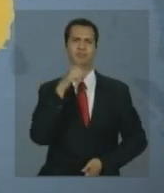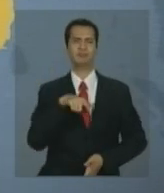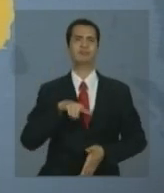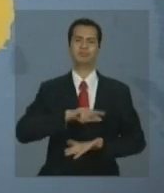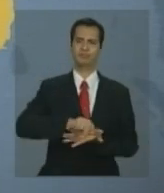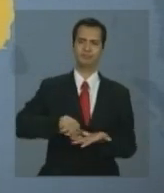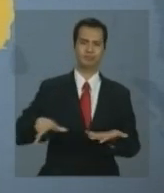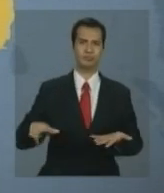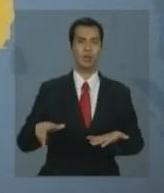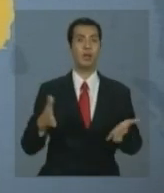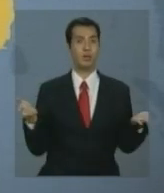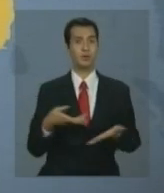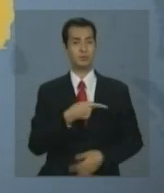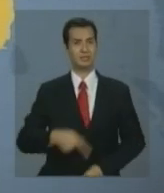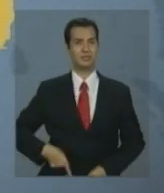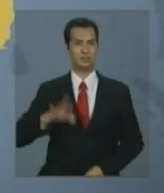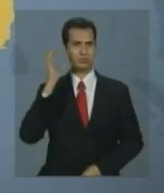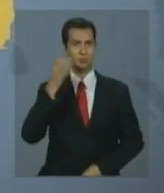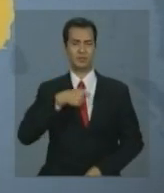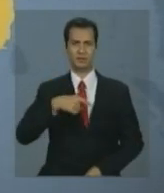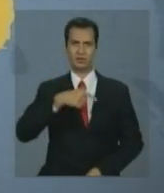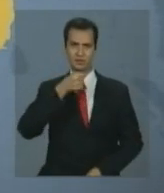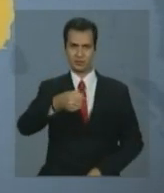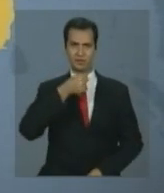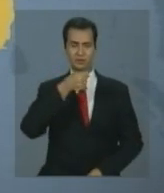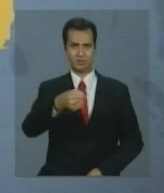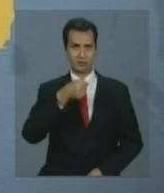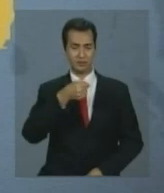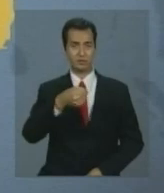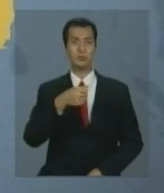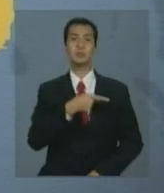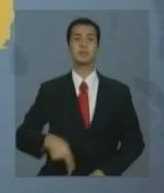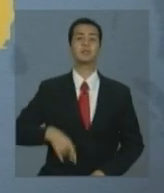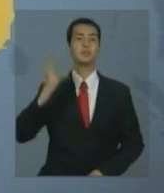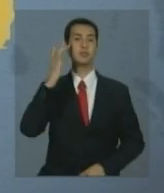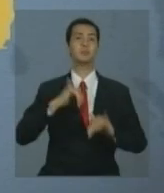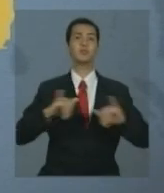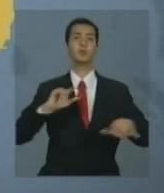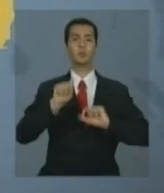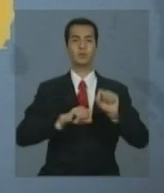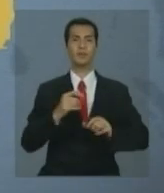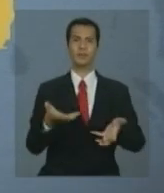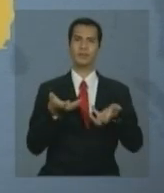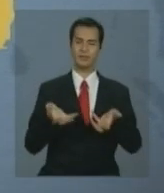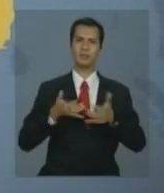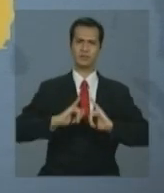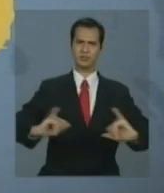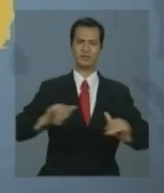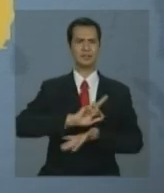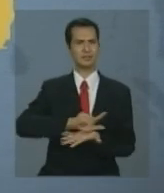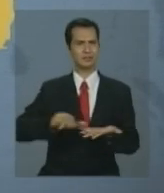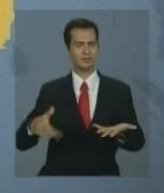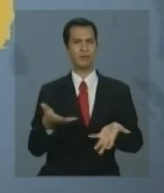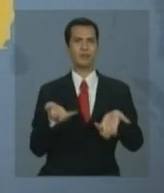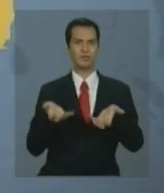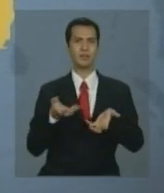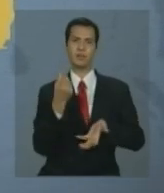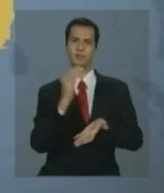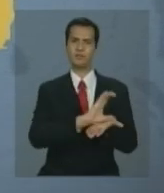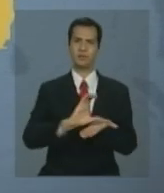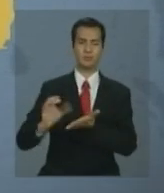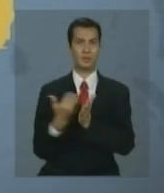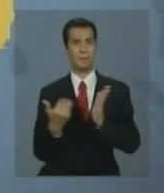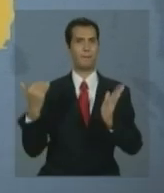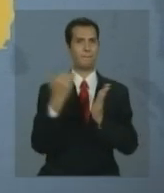de conceder uma entrevista coletiva à imprensa. A presidenta disse que pretende divulgar um conjunto de medidas para aumentar os investimentos